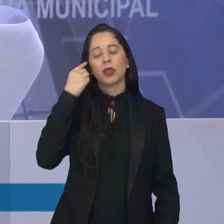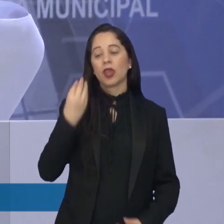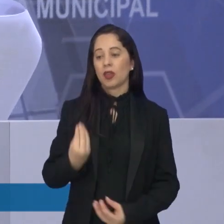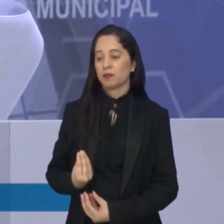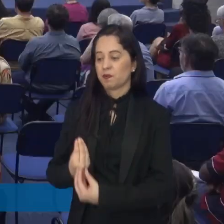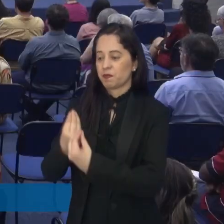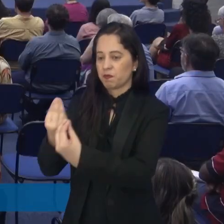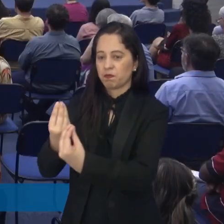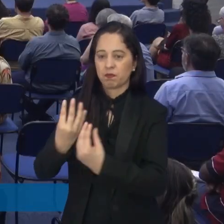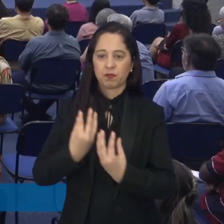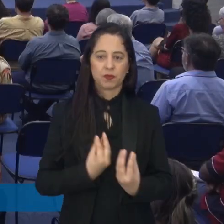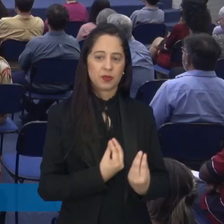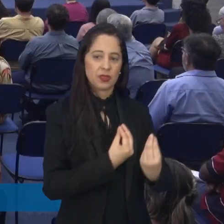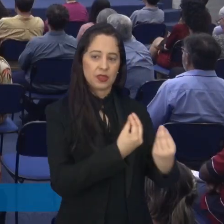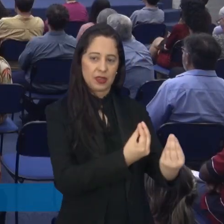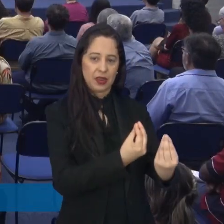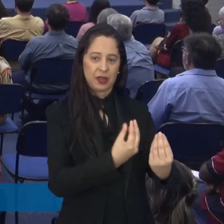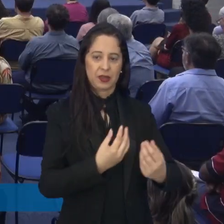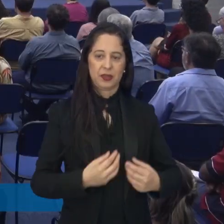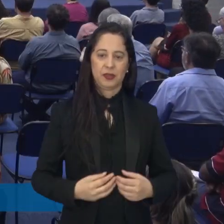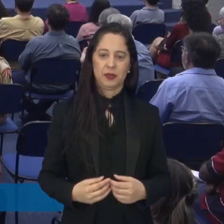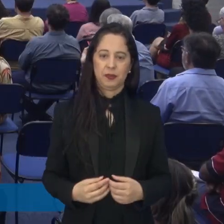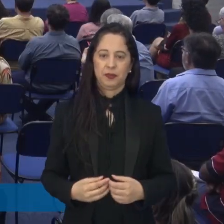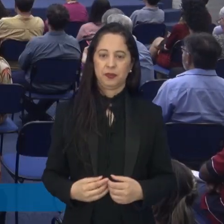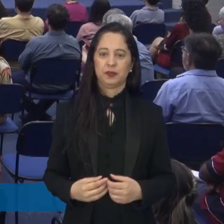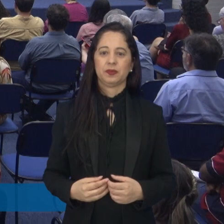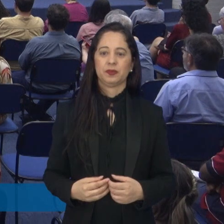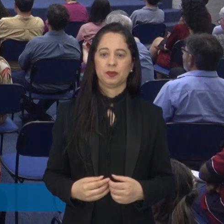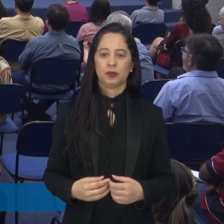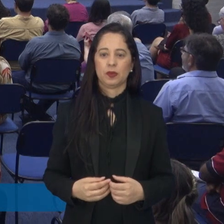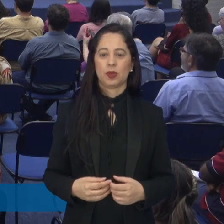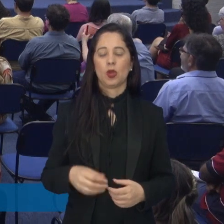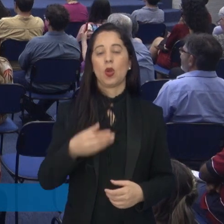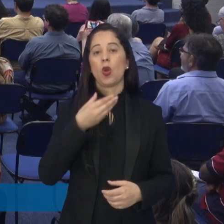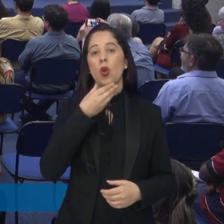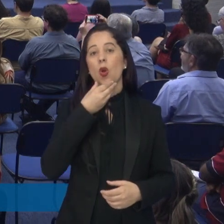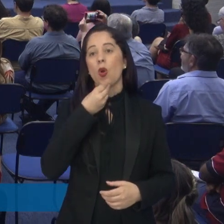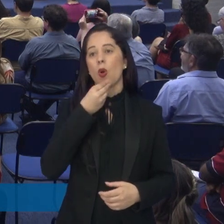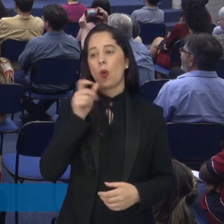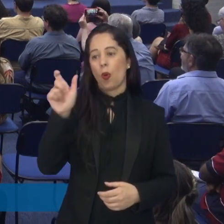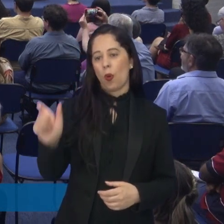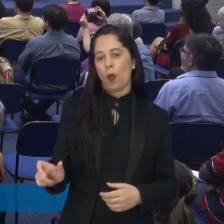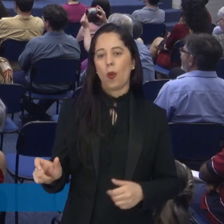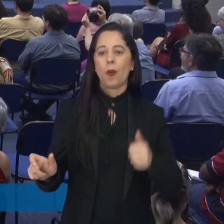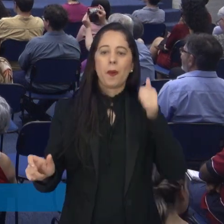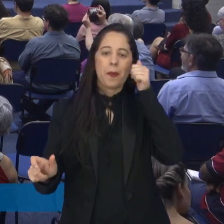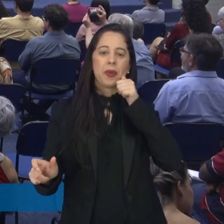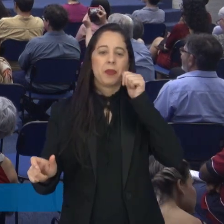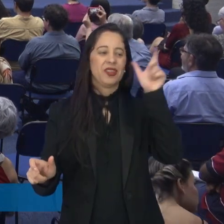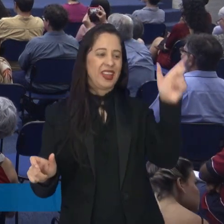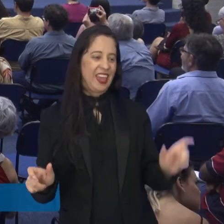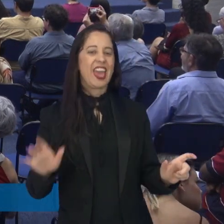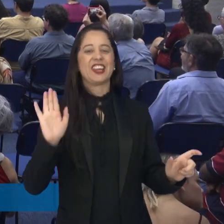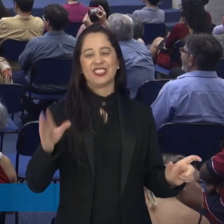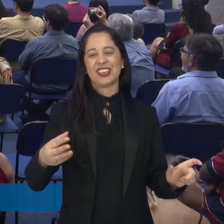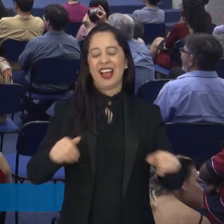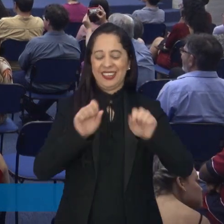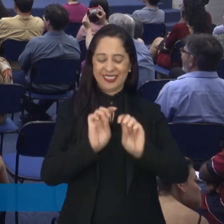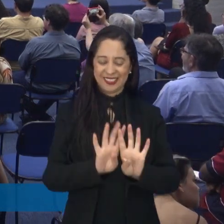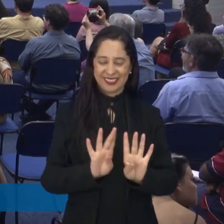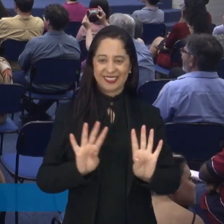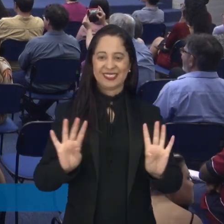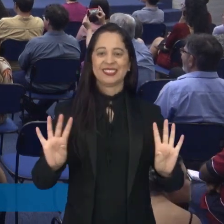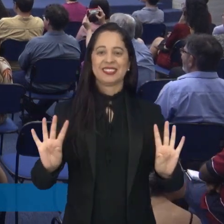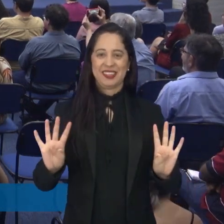entrega dessas láureas. Senhor Armando e Fernanda, que já se adiantaram e já vieram à frente da